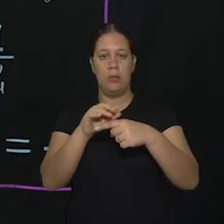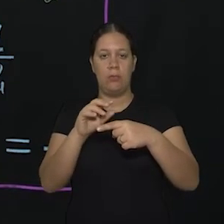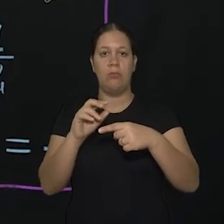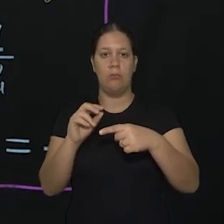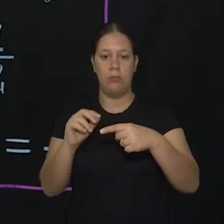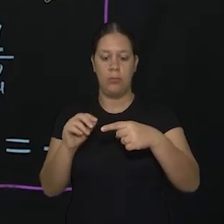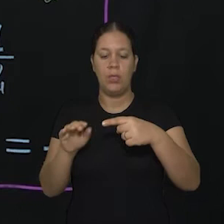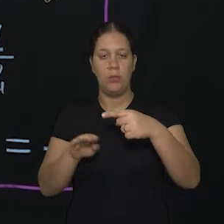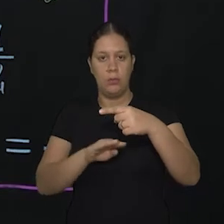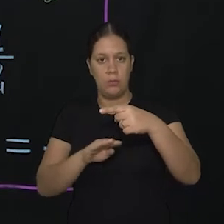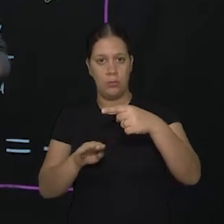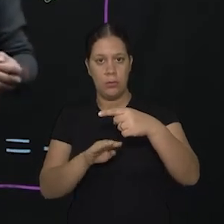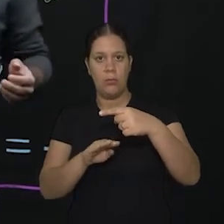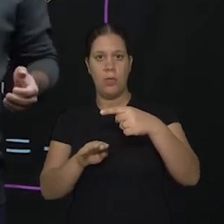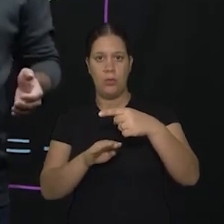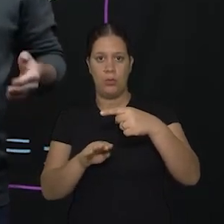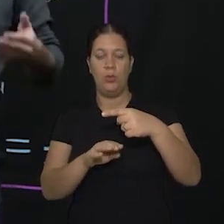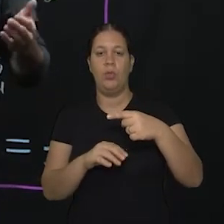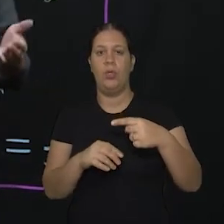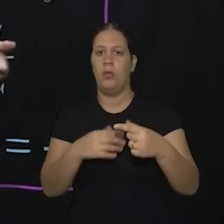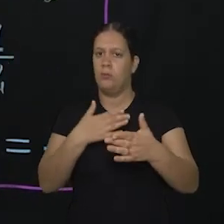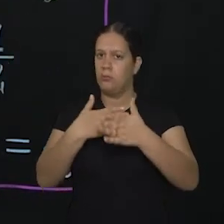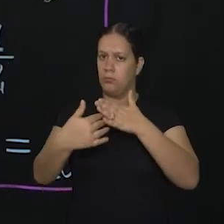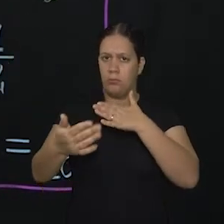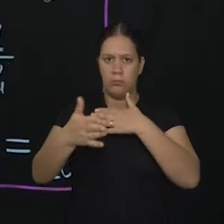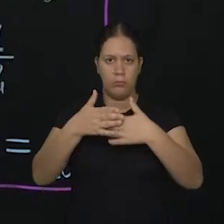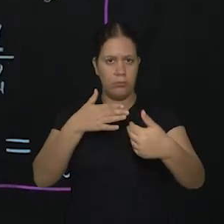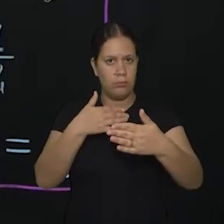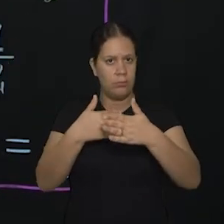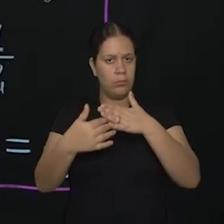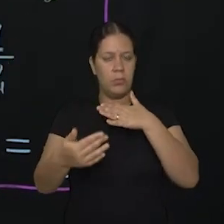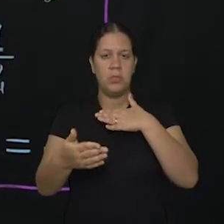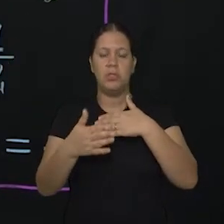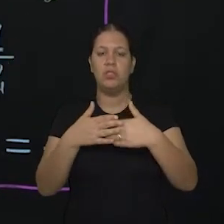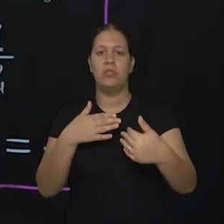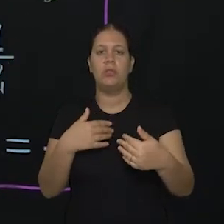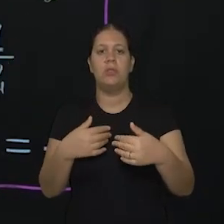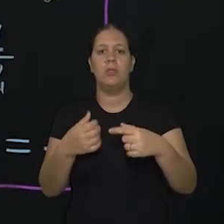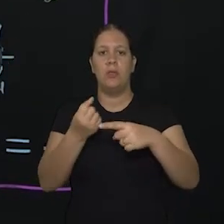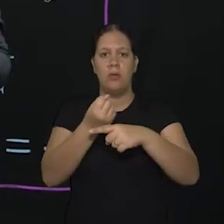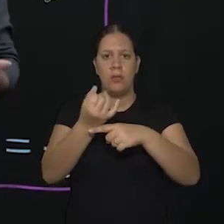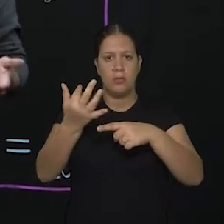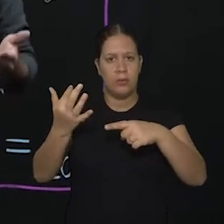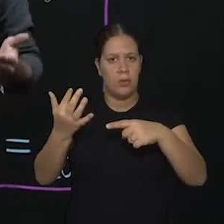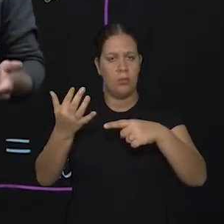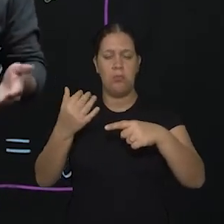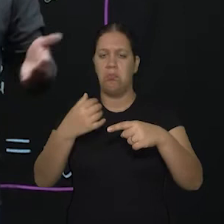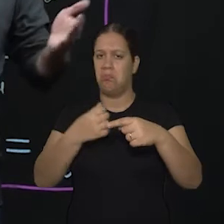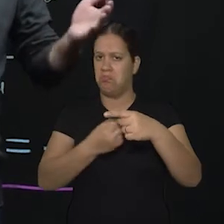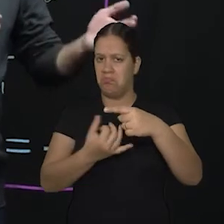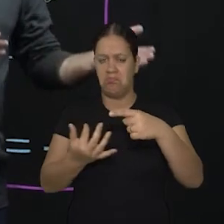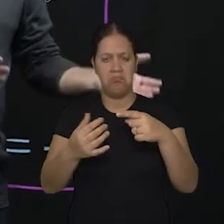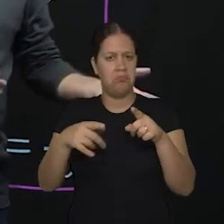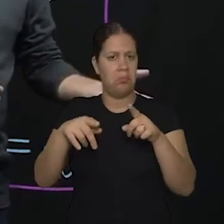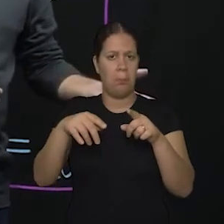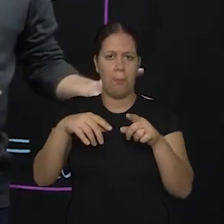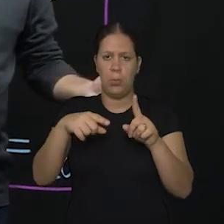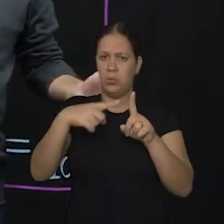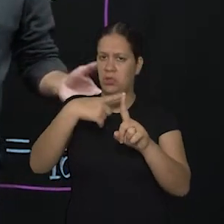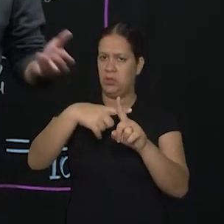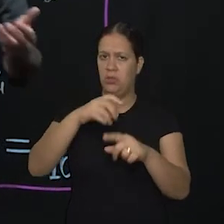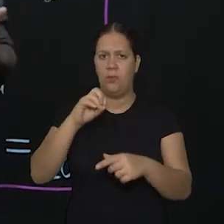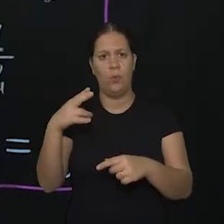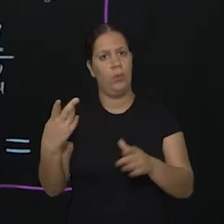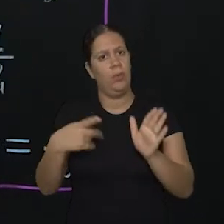baixo ainda será denominador. Seja essa fração positiva ou seja essa fração